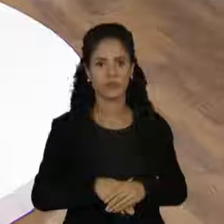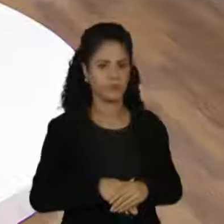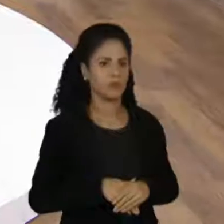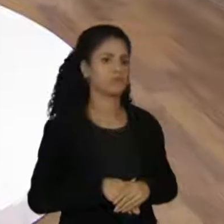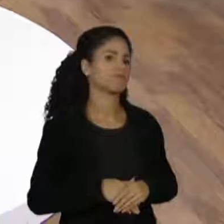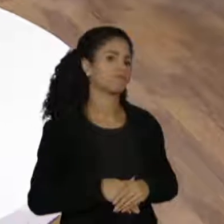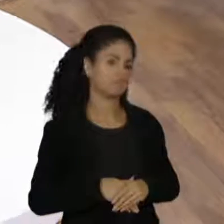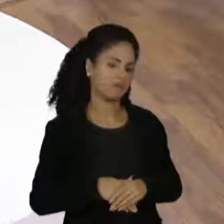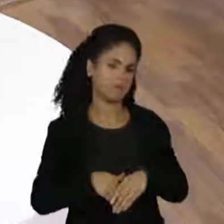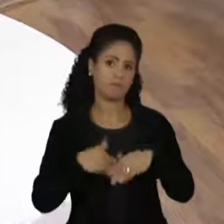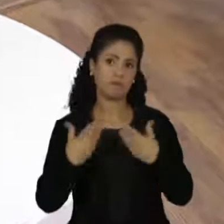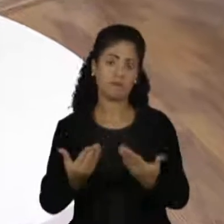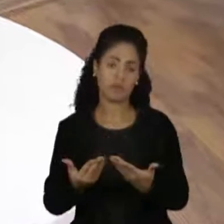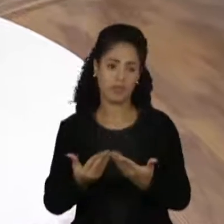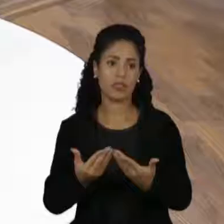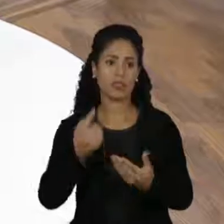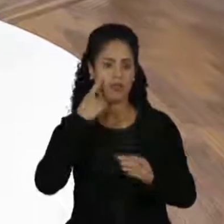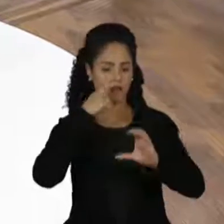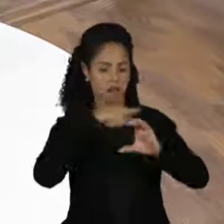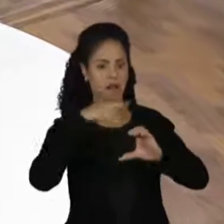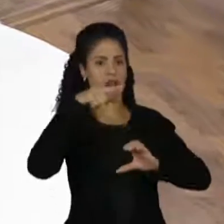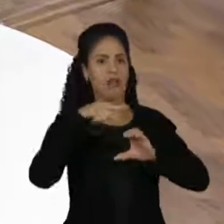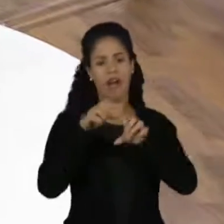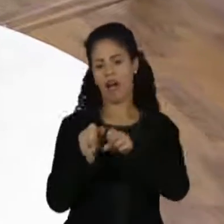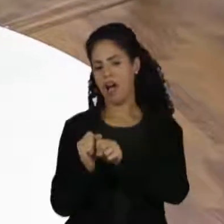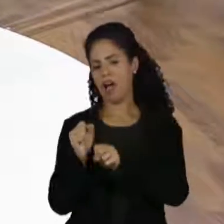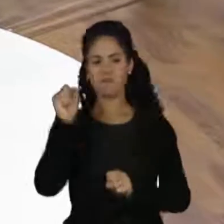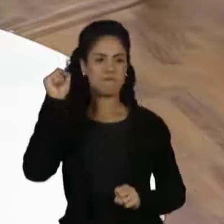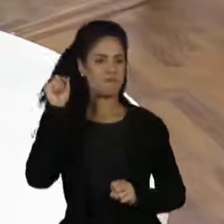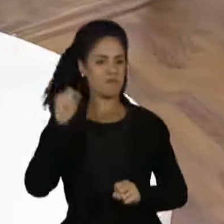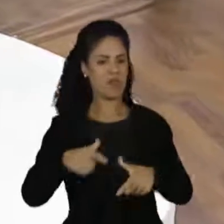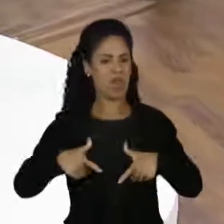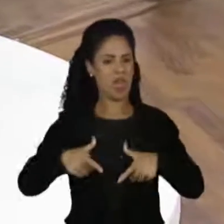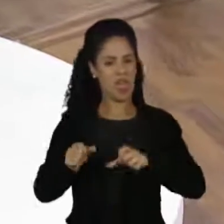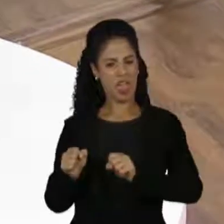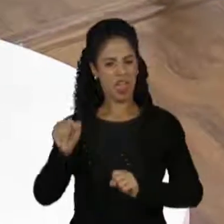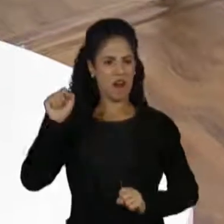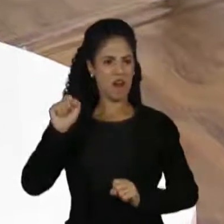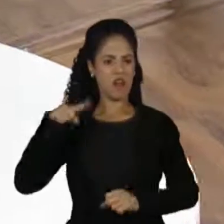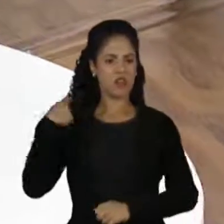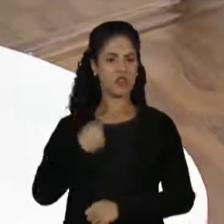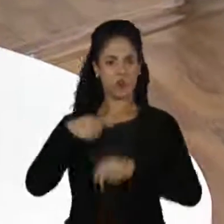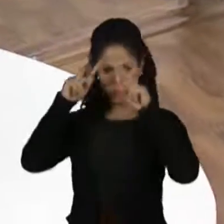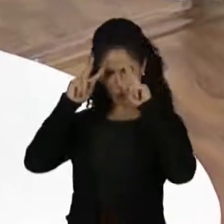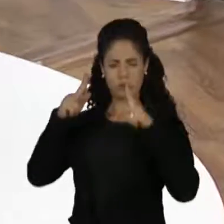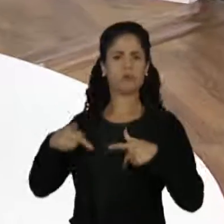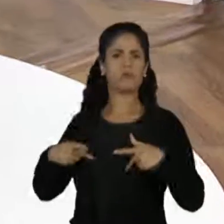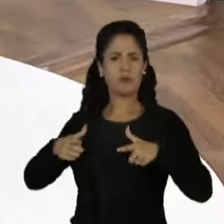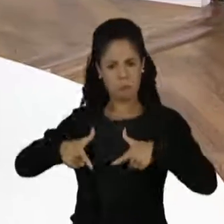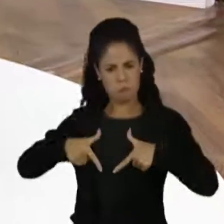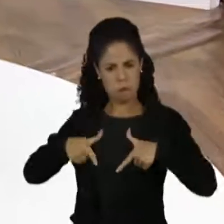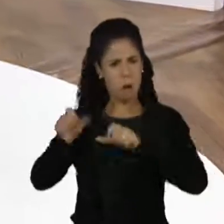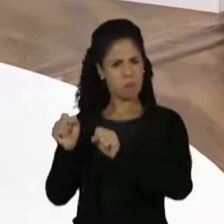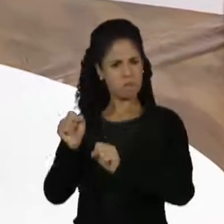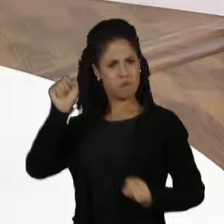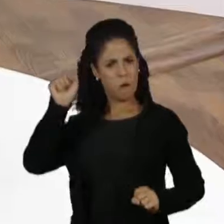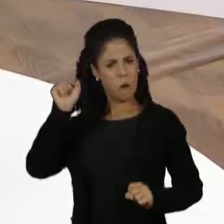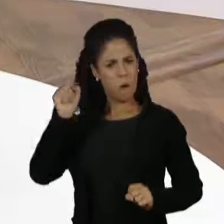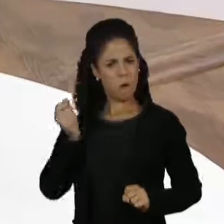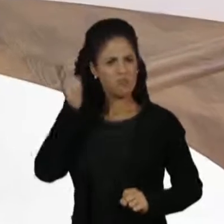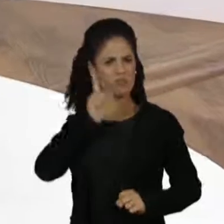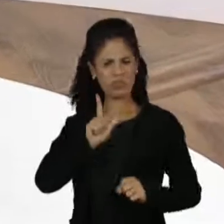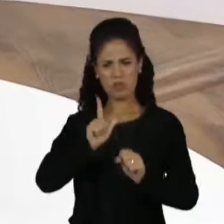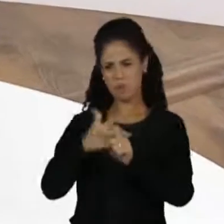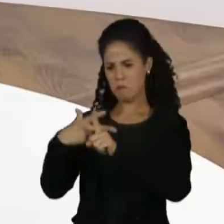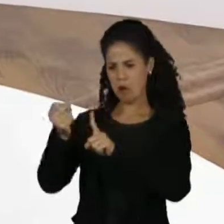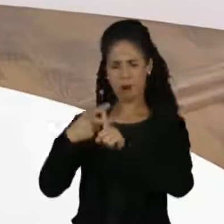tem uma narrativa da ciência heróica, né, vamos dizer assim, né, de que nós, seres humanos, somos aqueles que conseguimos desvendar os